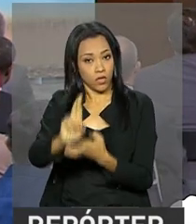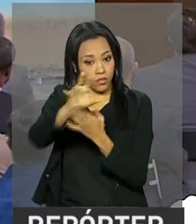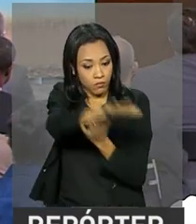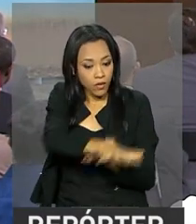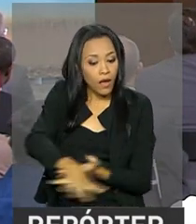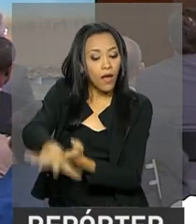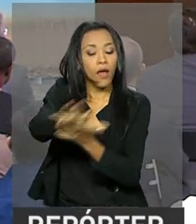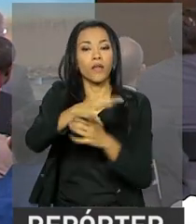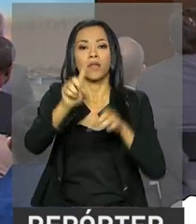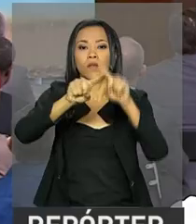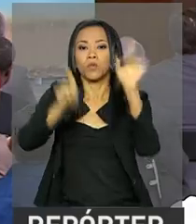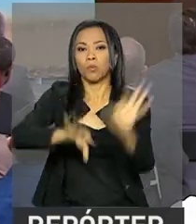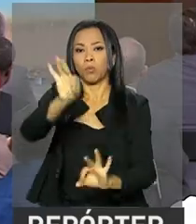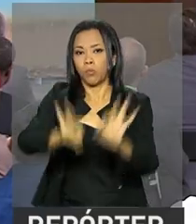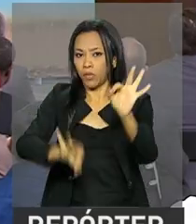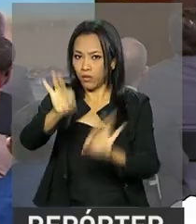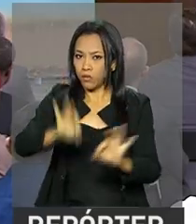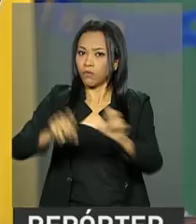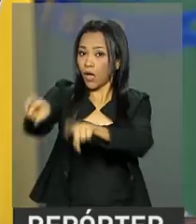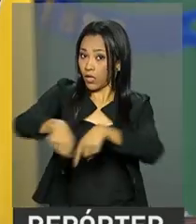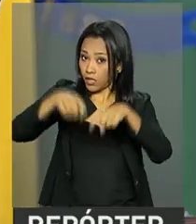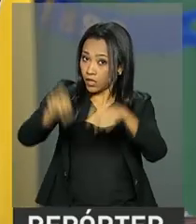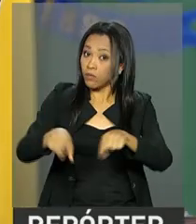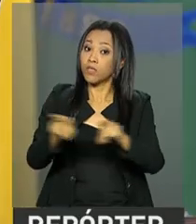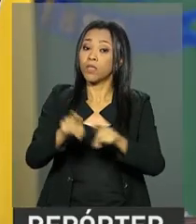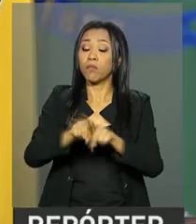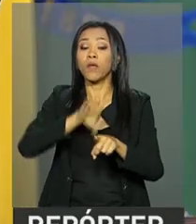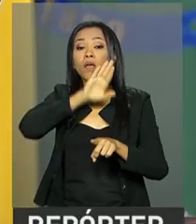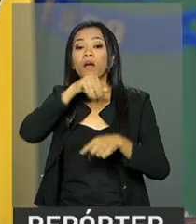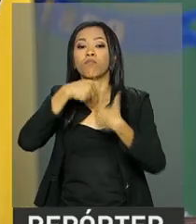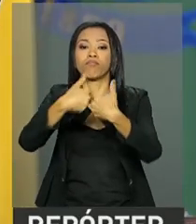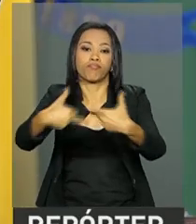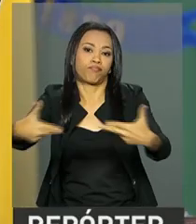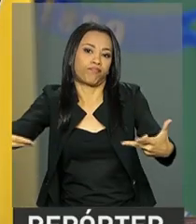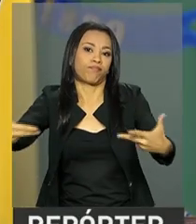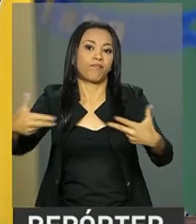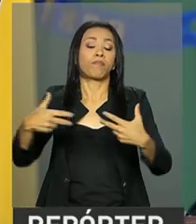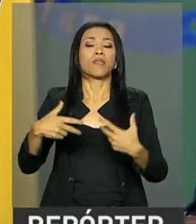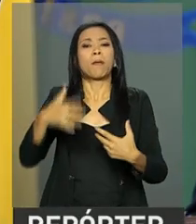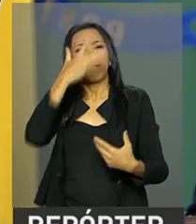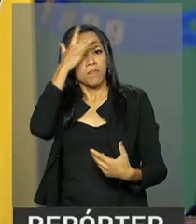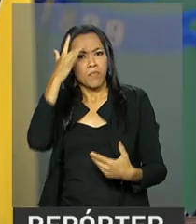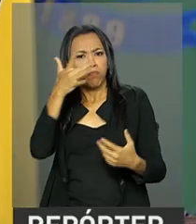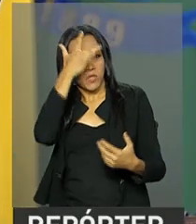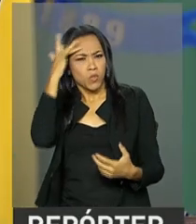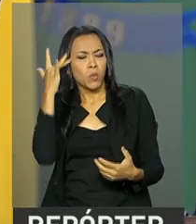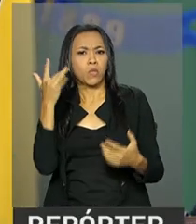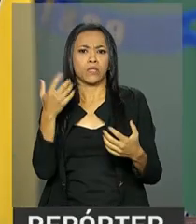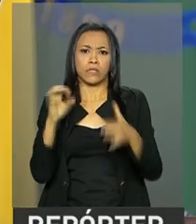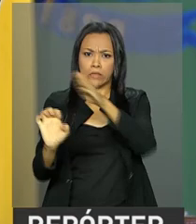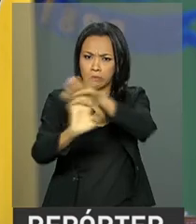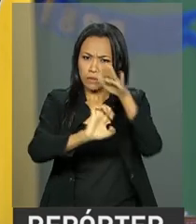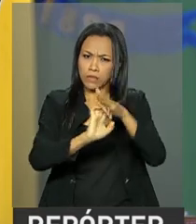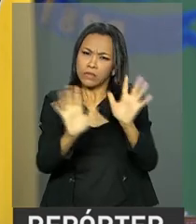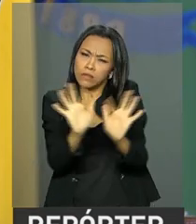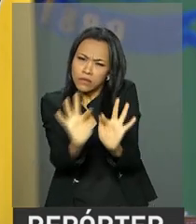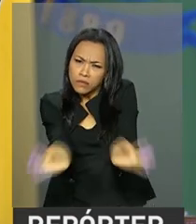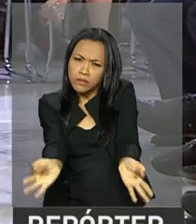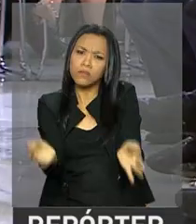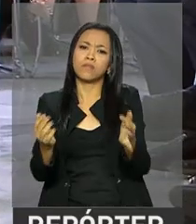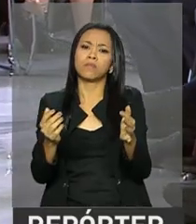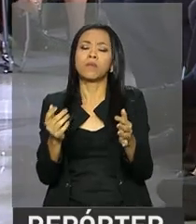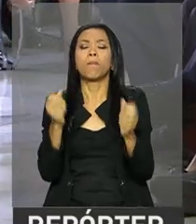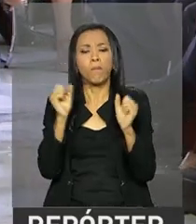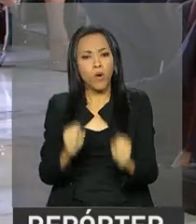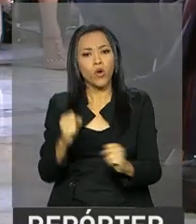Agrícola e pecuário 2017. Médios e grandes produtores poderão acessar crédito rural